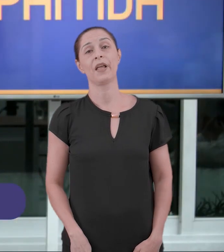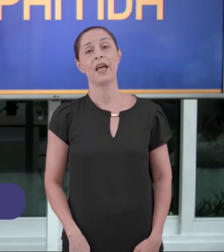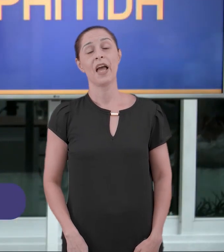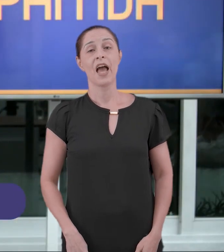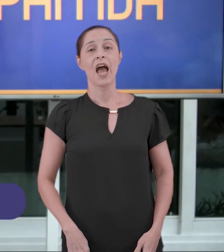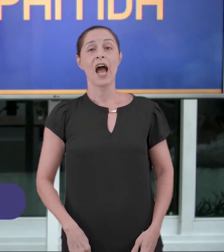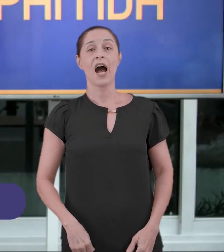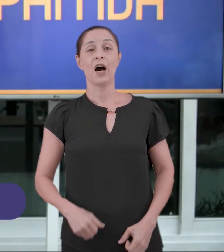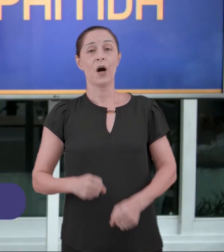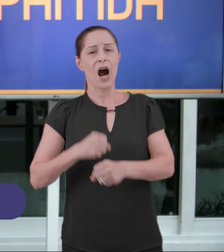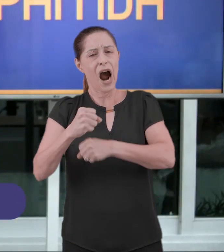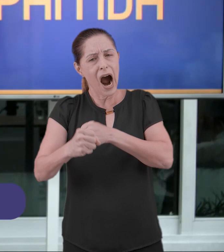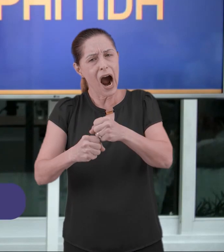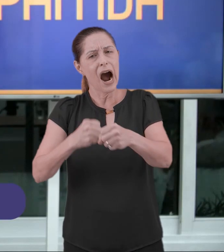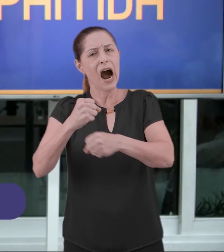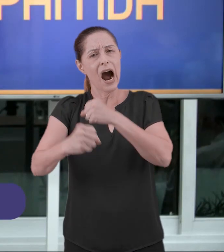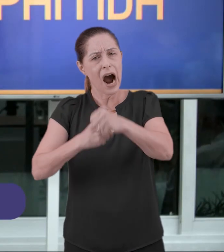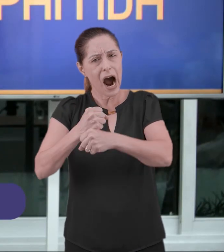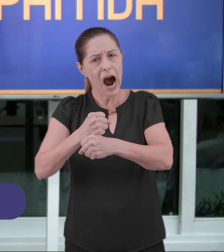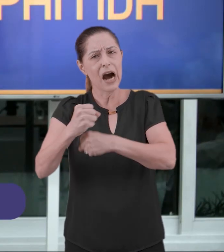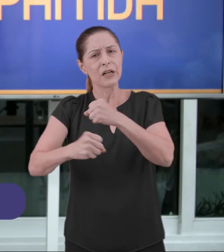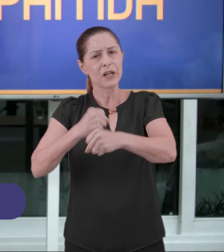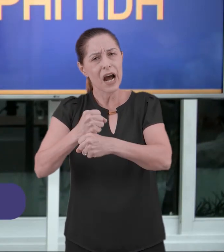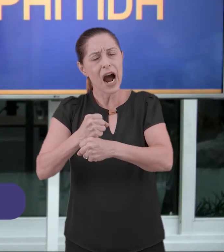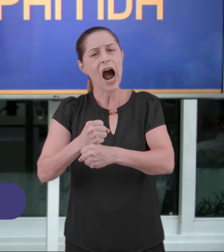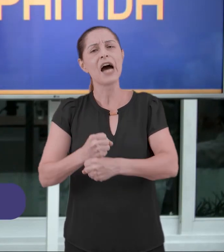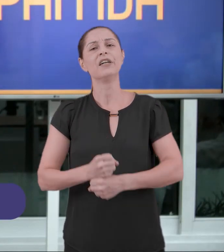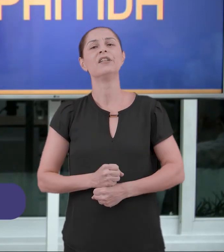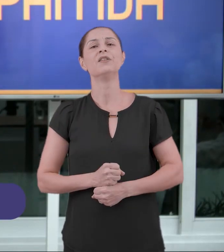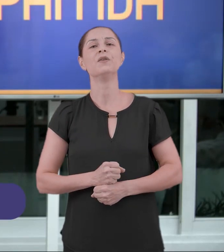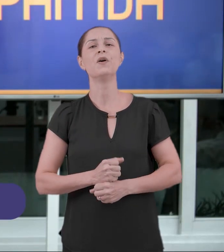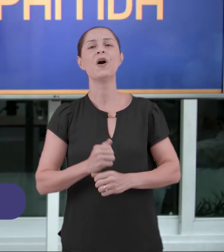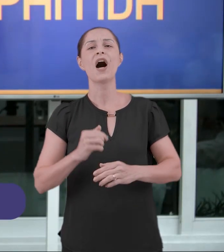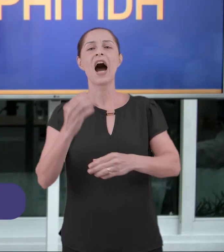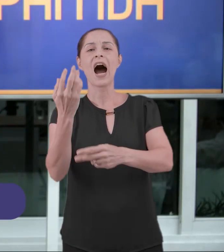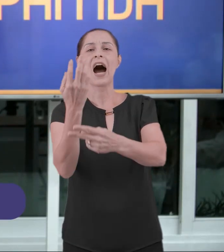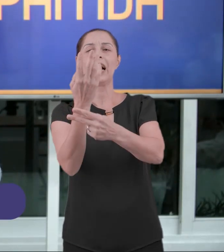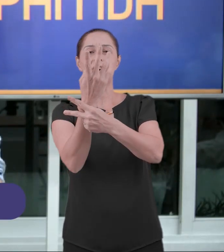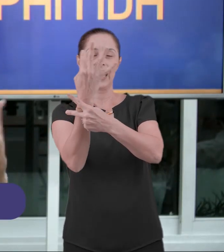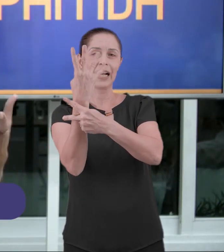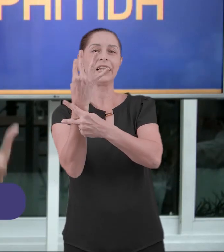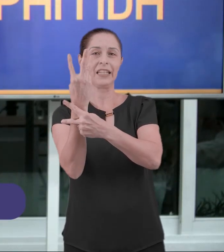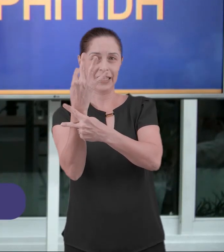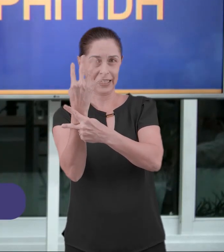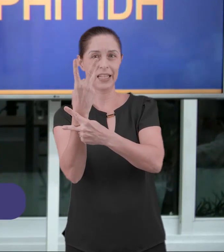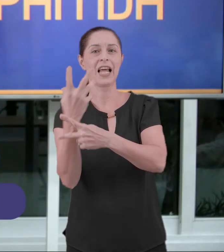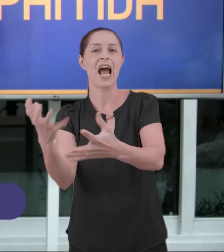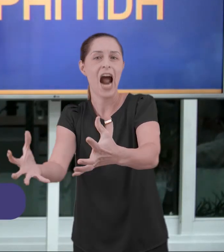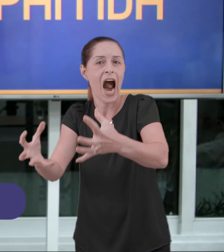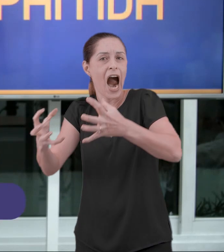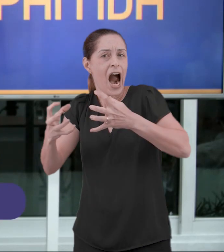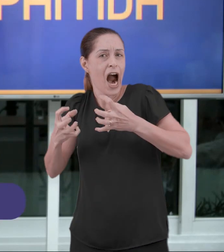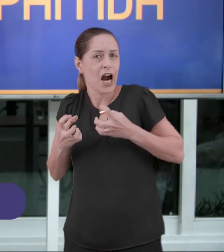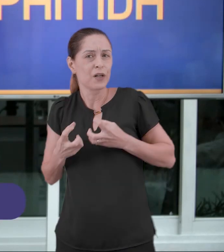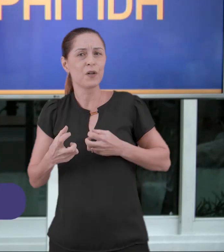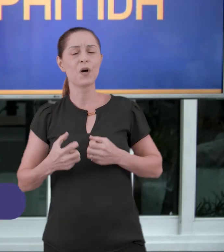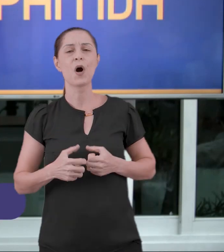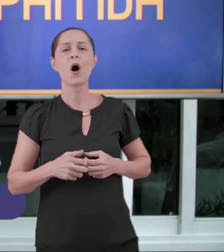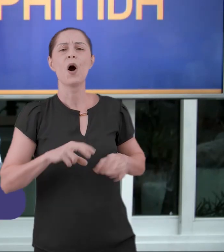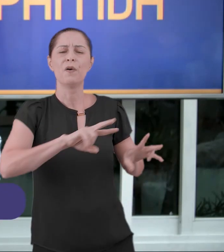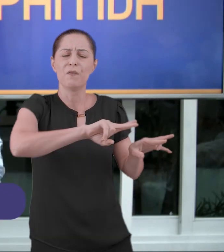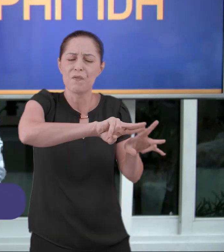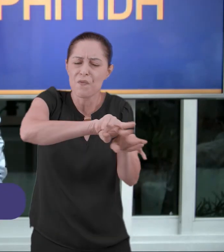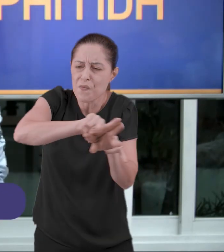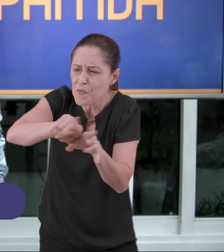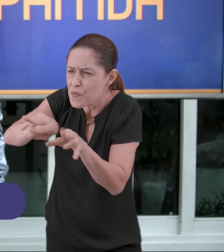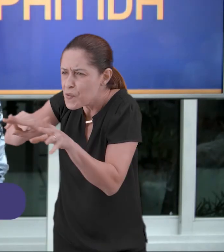esses anos que a Igreja Presbiteriana de Pinheiros já acolheu diversas famílias que têm esses casos de deficiência, né? Eu queria